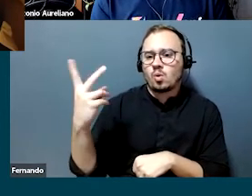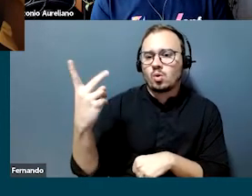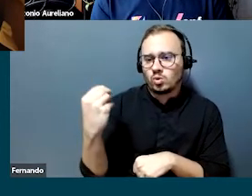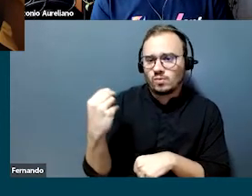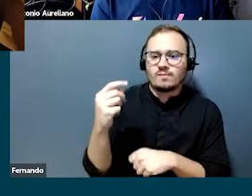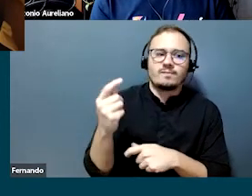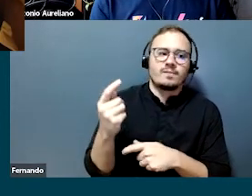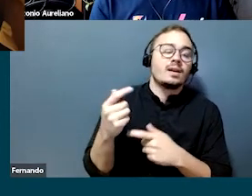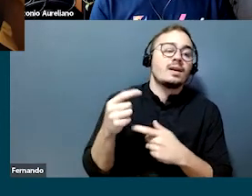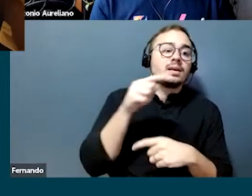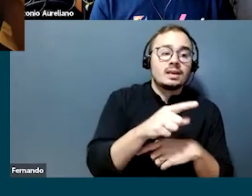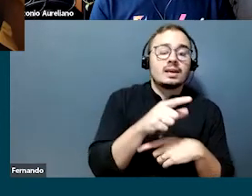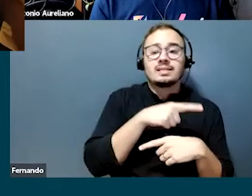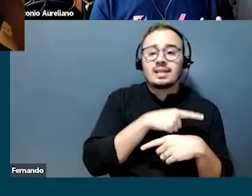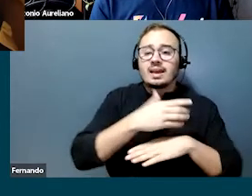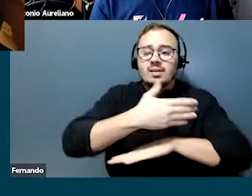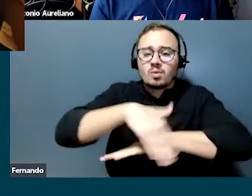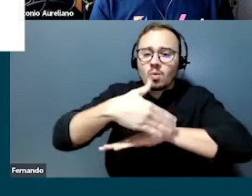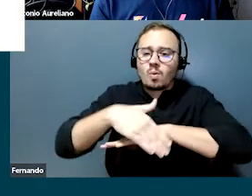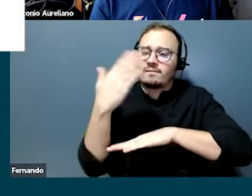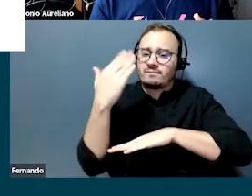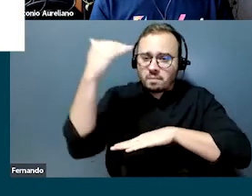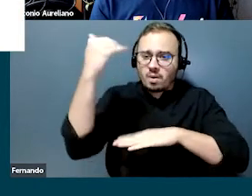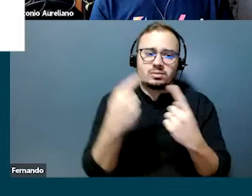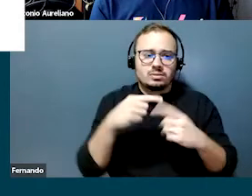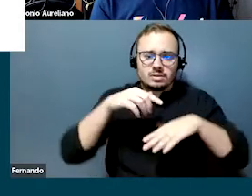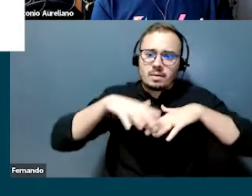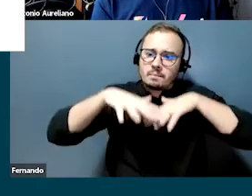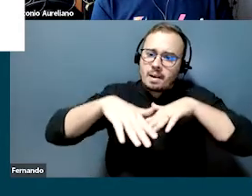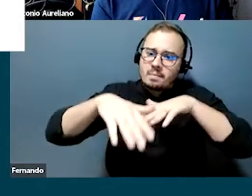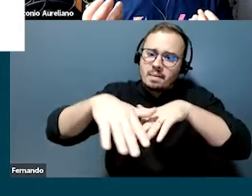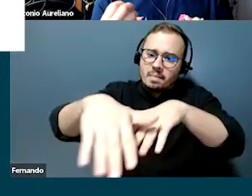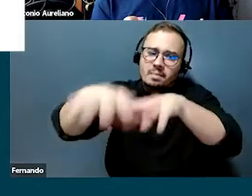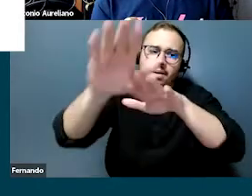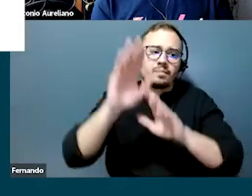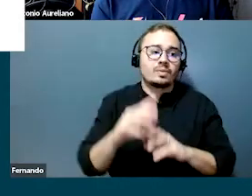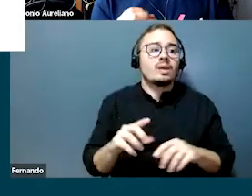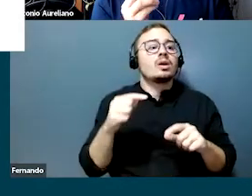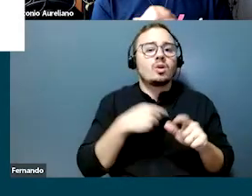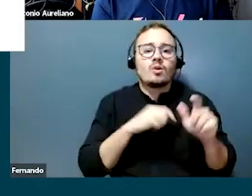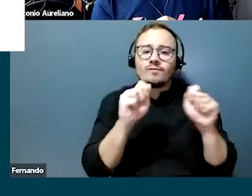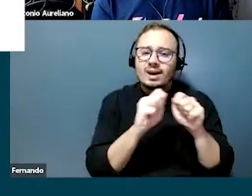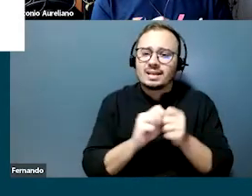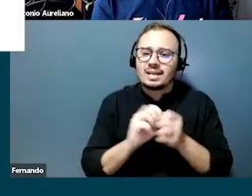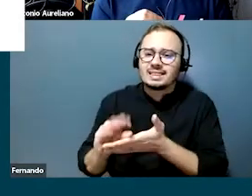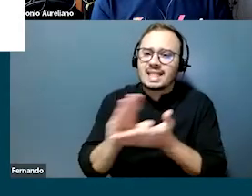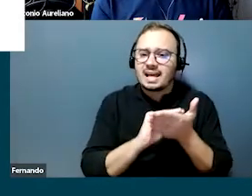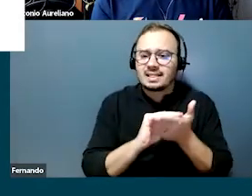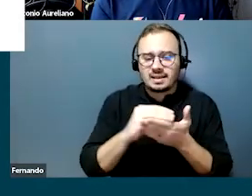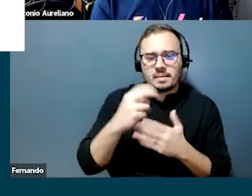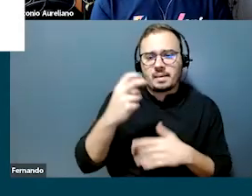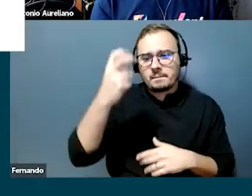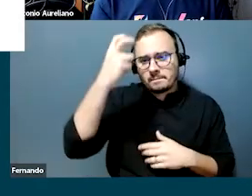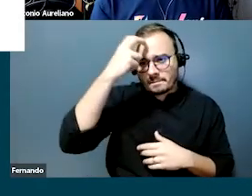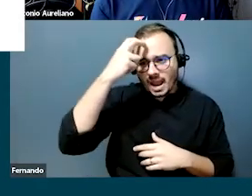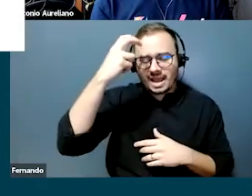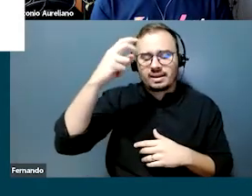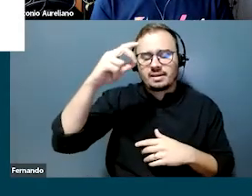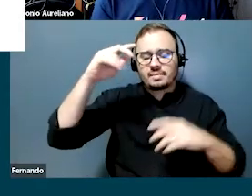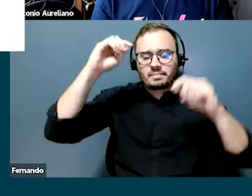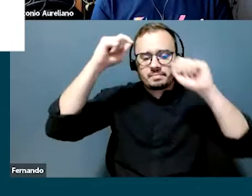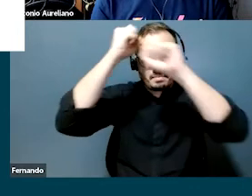Moeda, no Recife Antigo, e através do estudo do bloco eu consigo ter uma série de informações para fazer algum data mining.